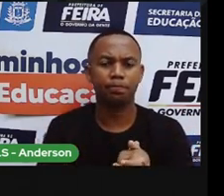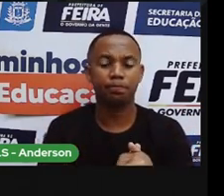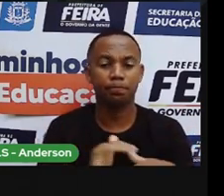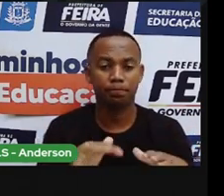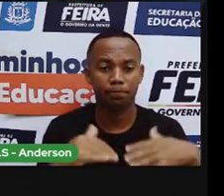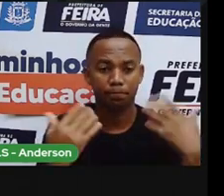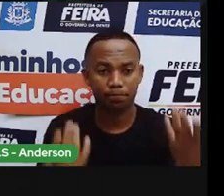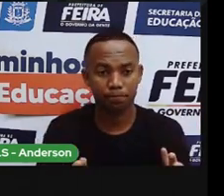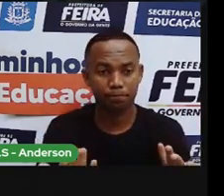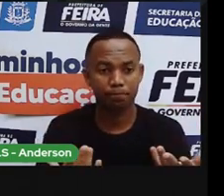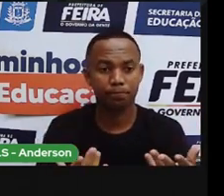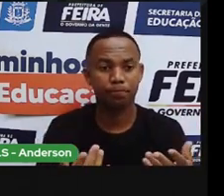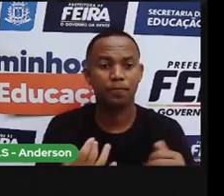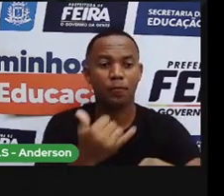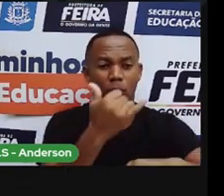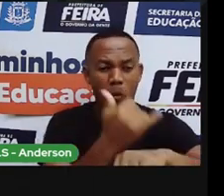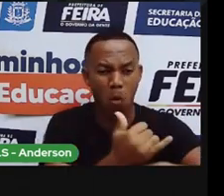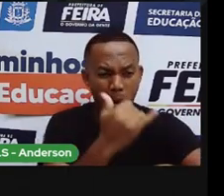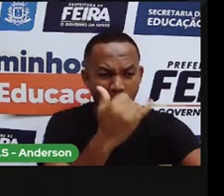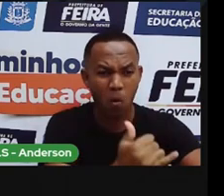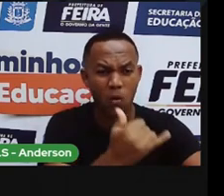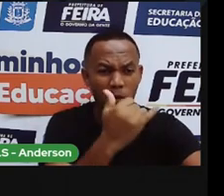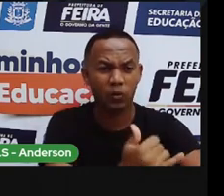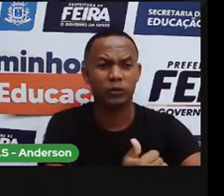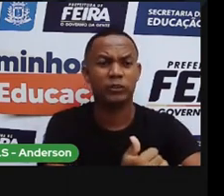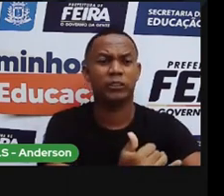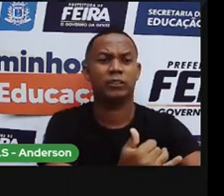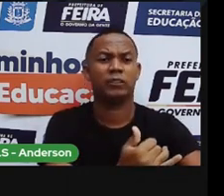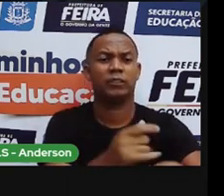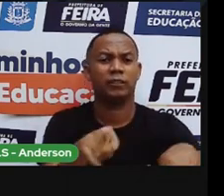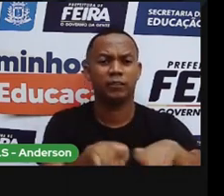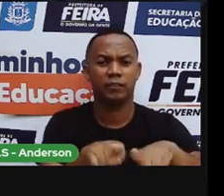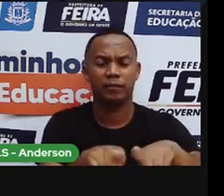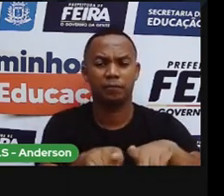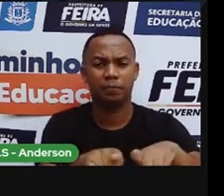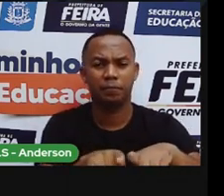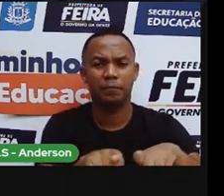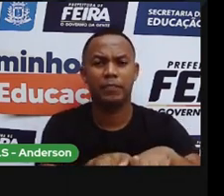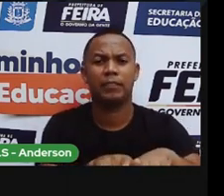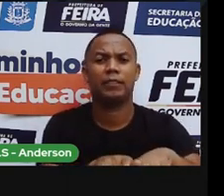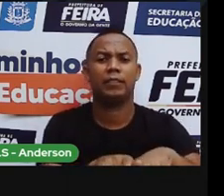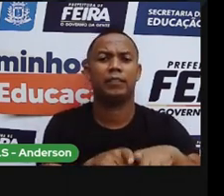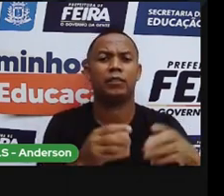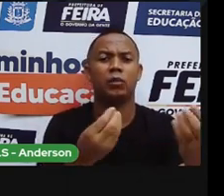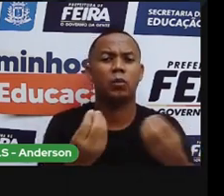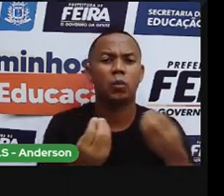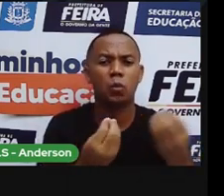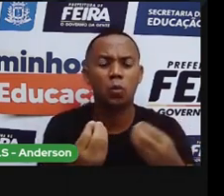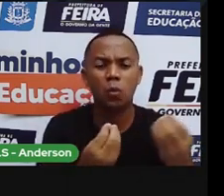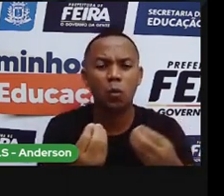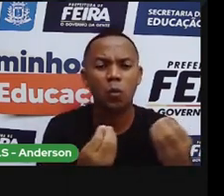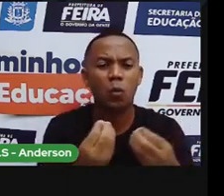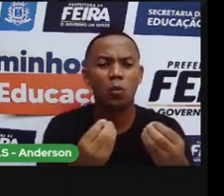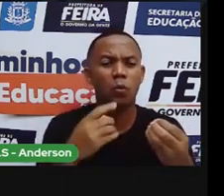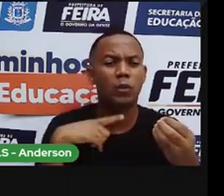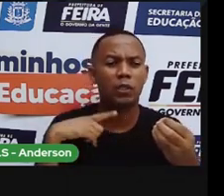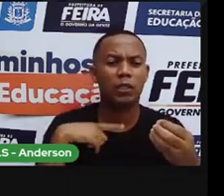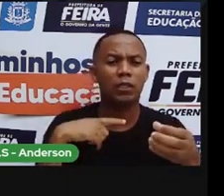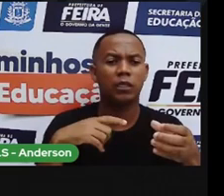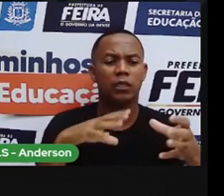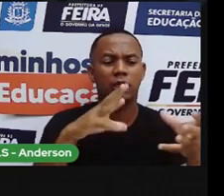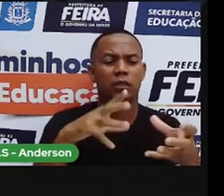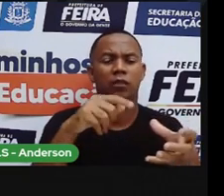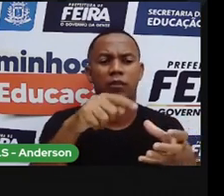Bom, a composição rochosa e a presença de metais pesados fazem com que, um planeta desse